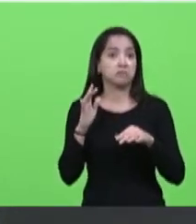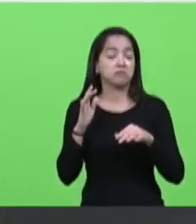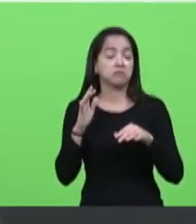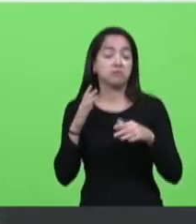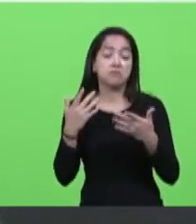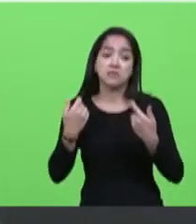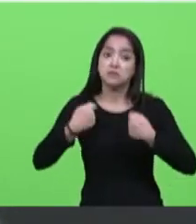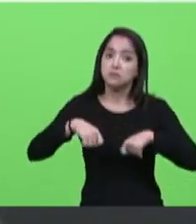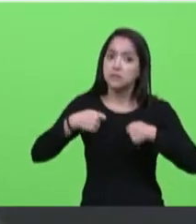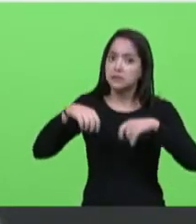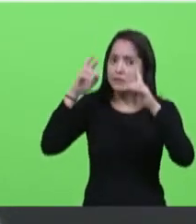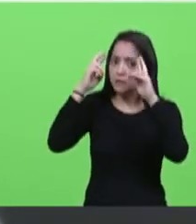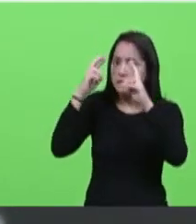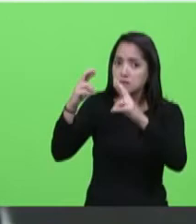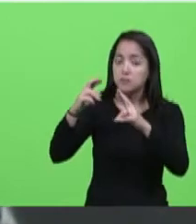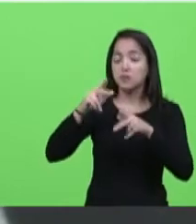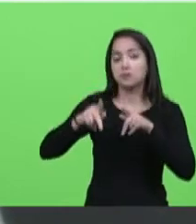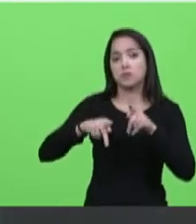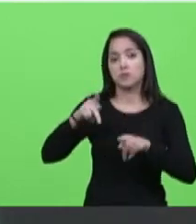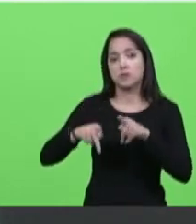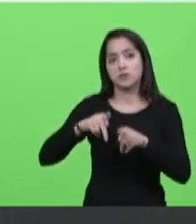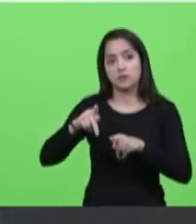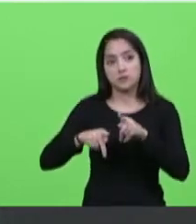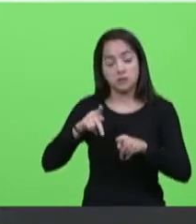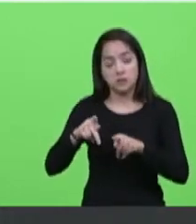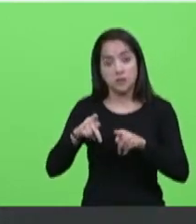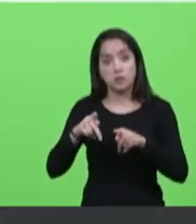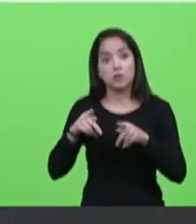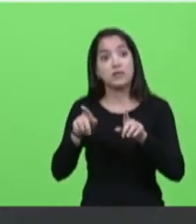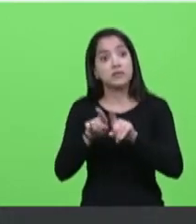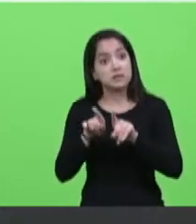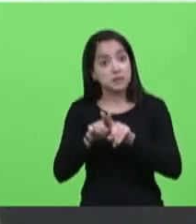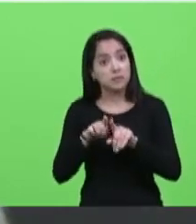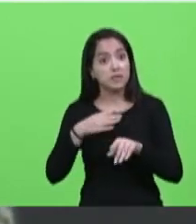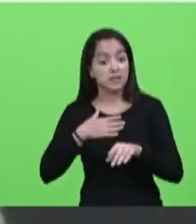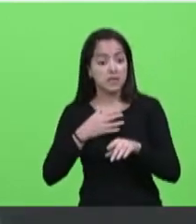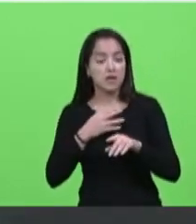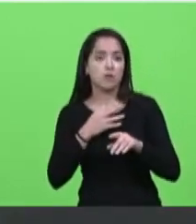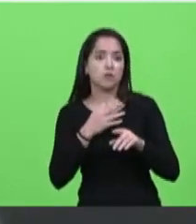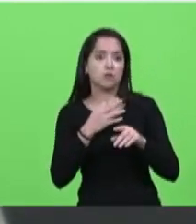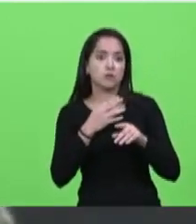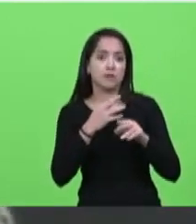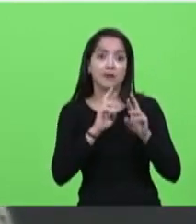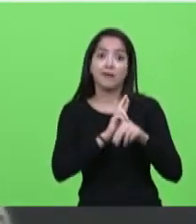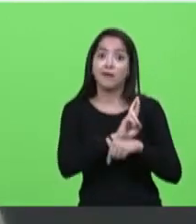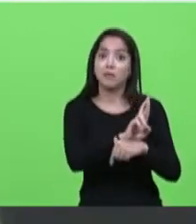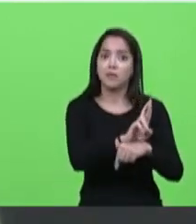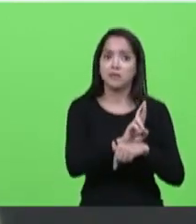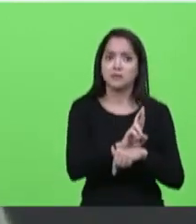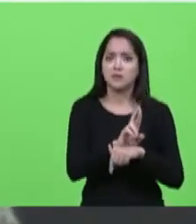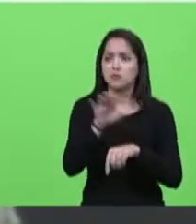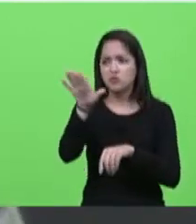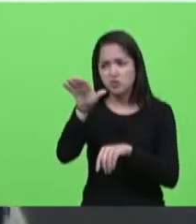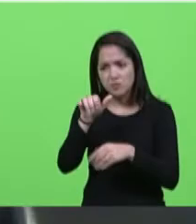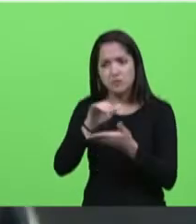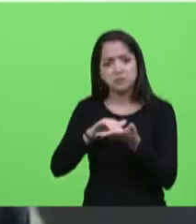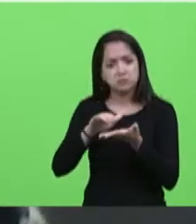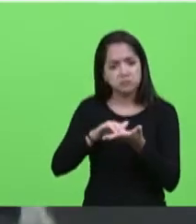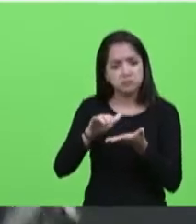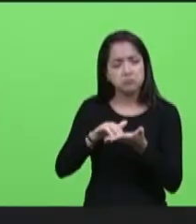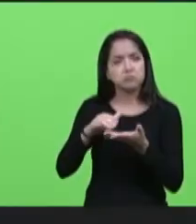de respeito pelo povo catarinense também e com essa instituição que eu represento. Convocar os secretários, ótimo,